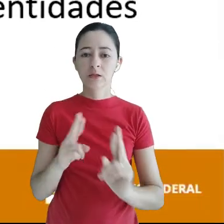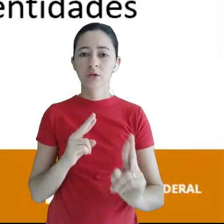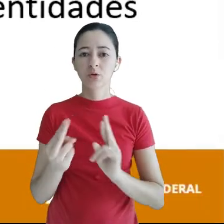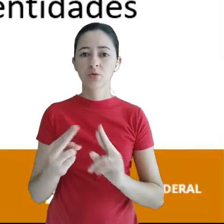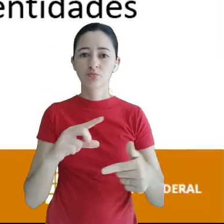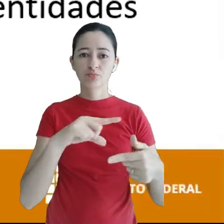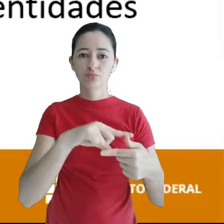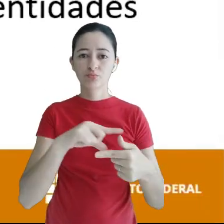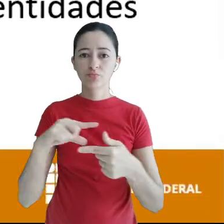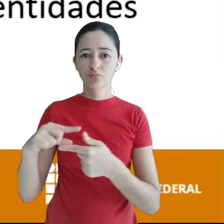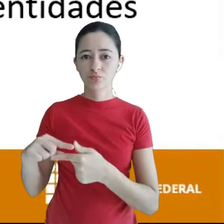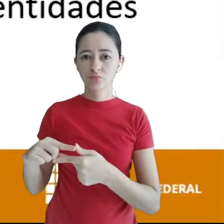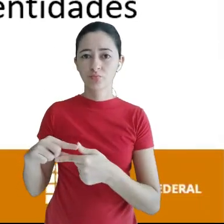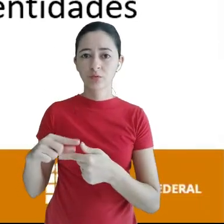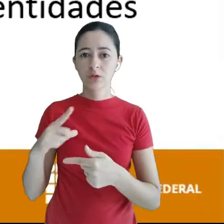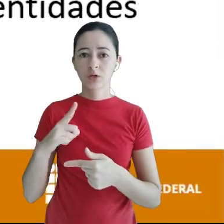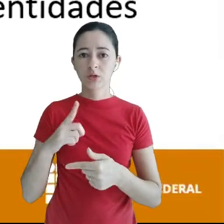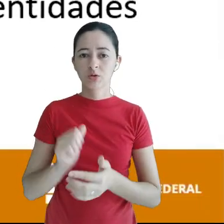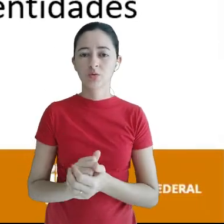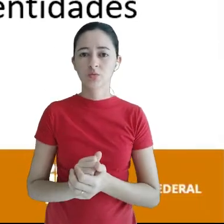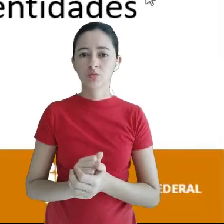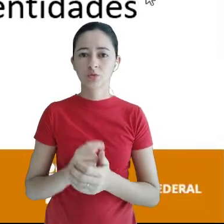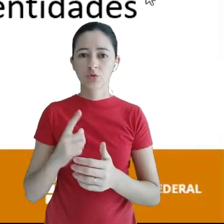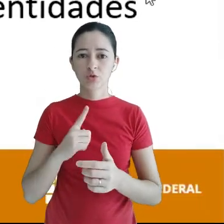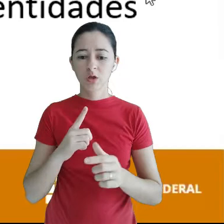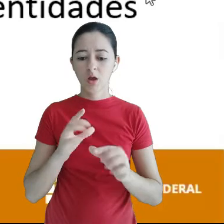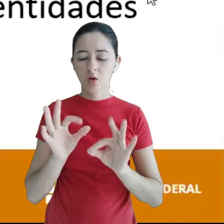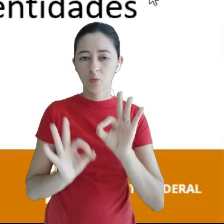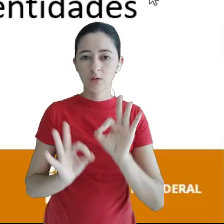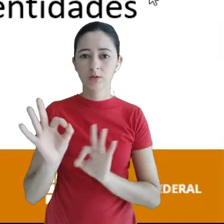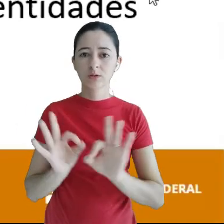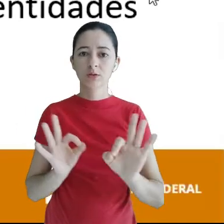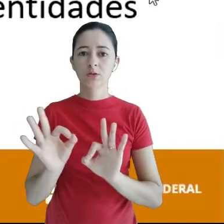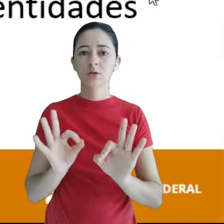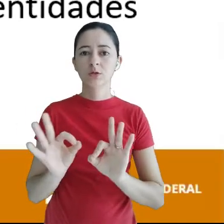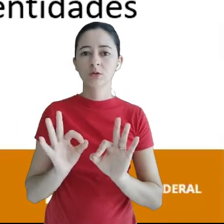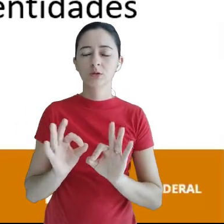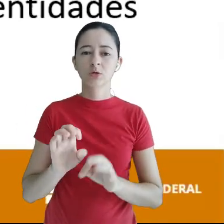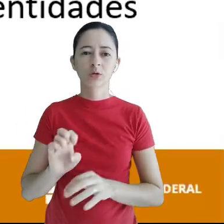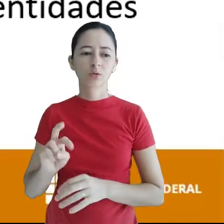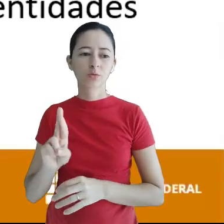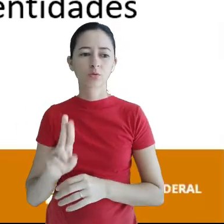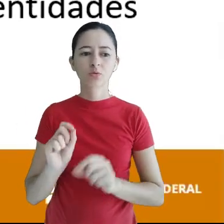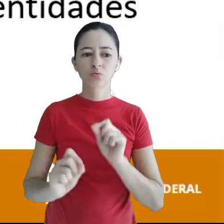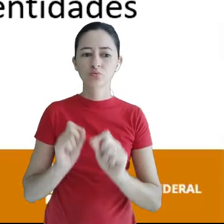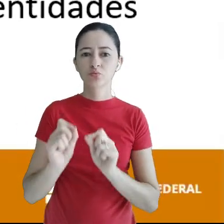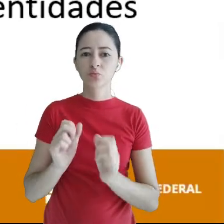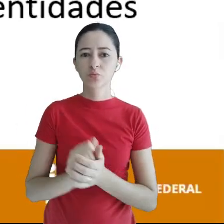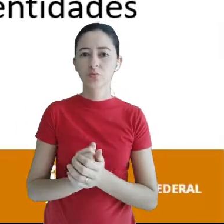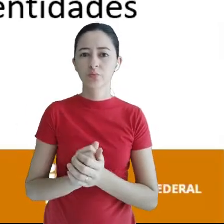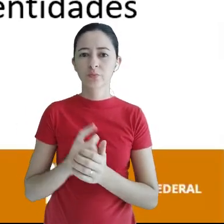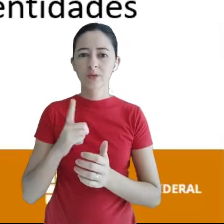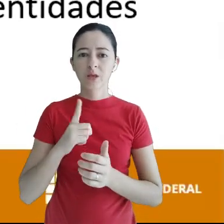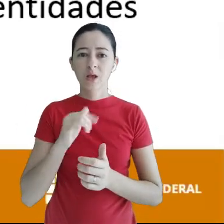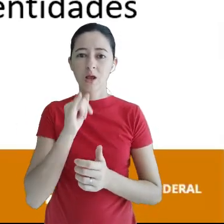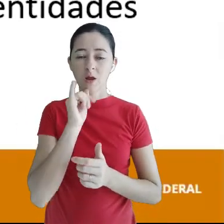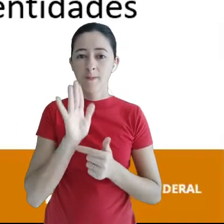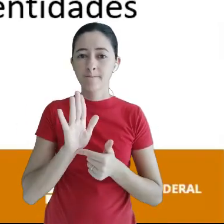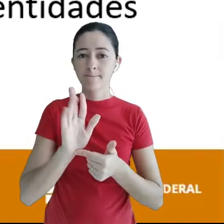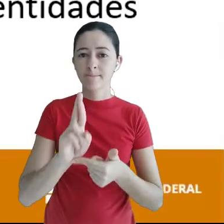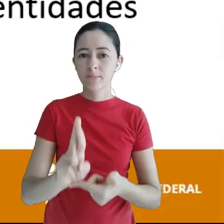relacionamento entre entidades em um diagrama ER, diagrama de entidade e relacionamento, é representado através de um